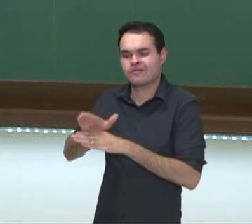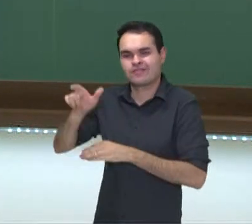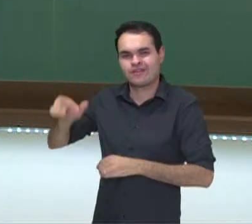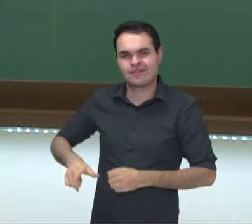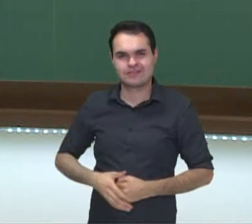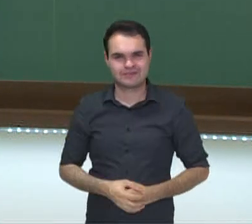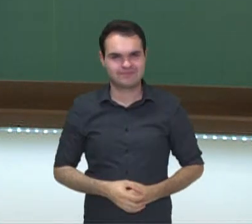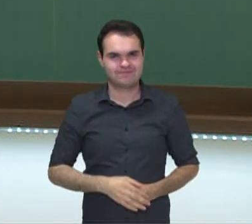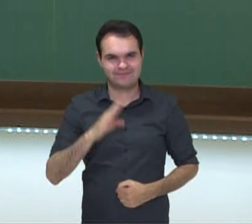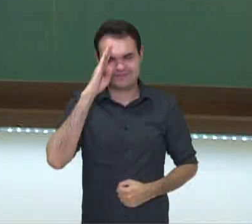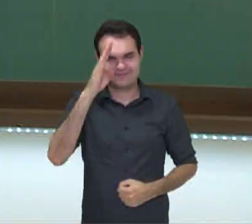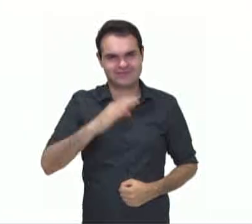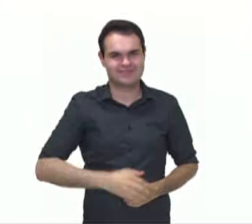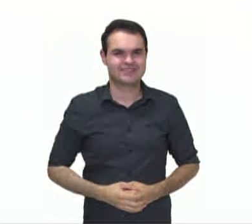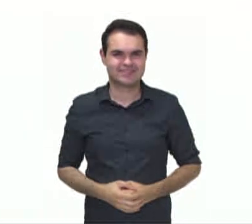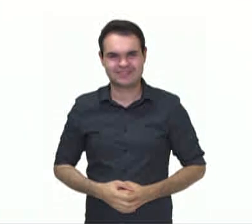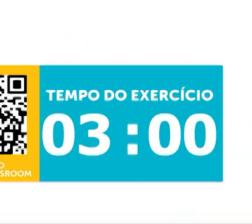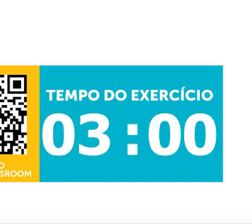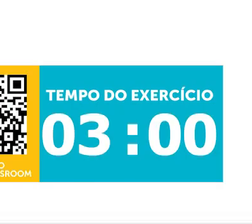Zeca. Até já!